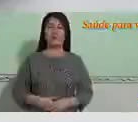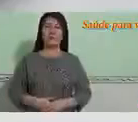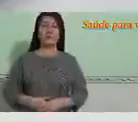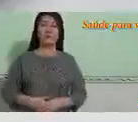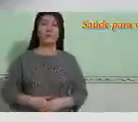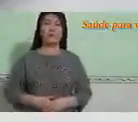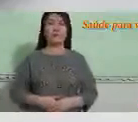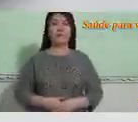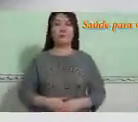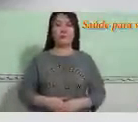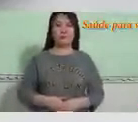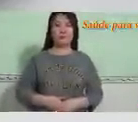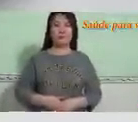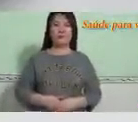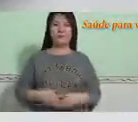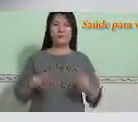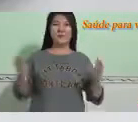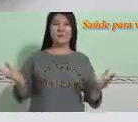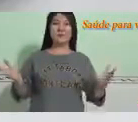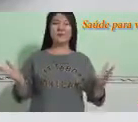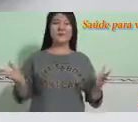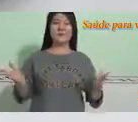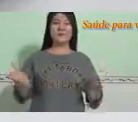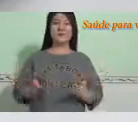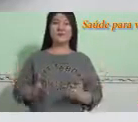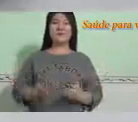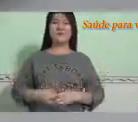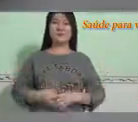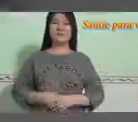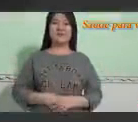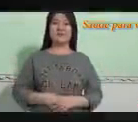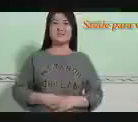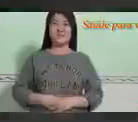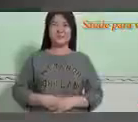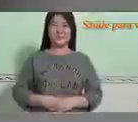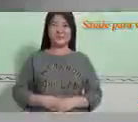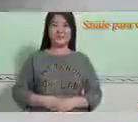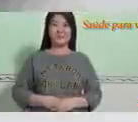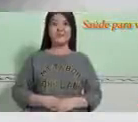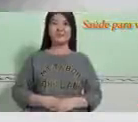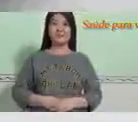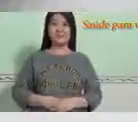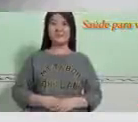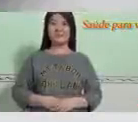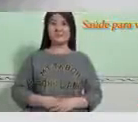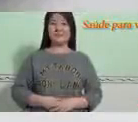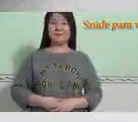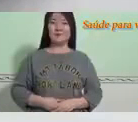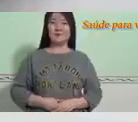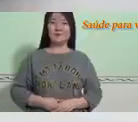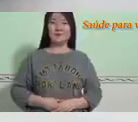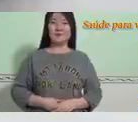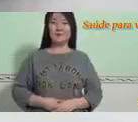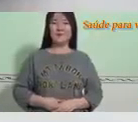PENICILINA, de sensibilização à penicilina é indicada em caso de alergia a este medicamento, vírgula, especialmente em caso de tratamento